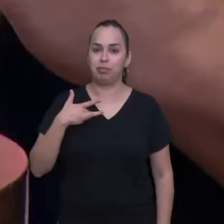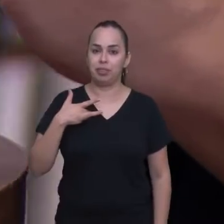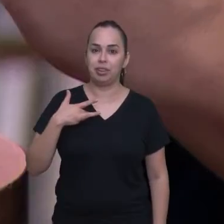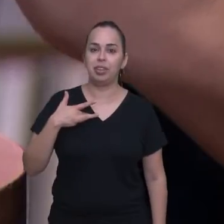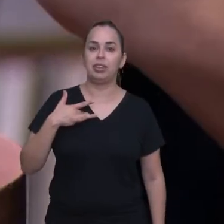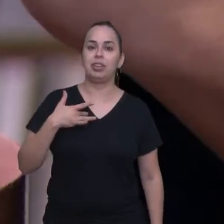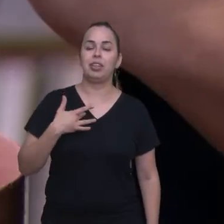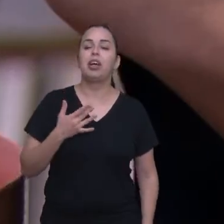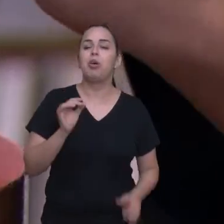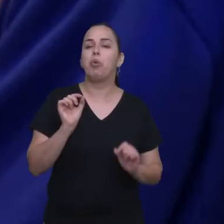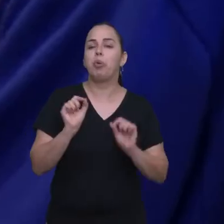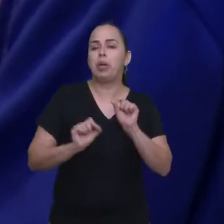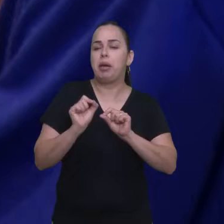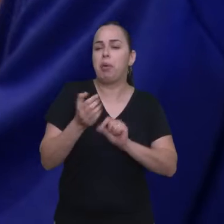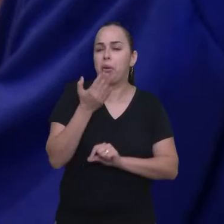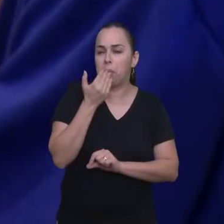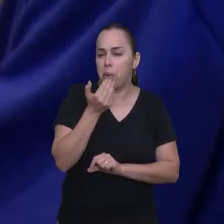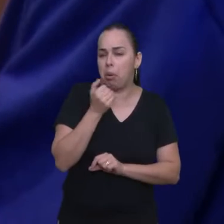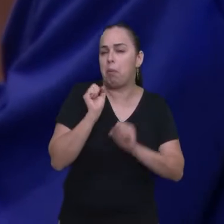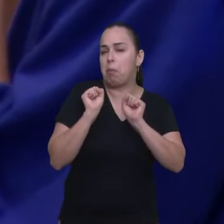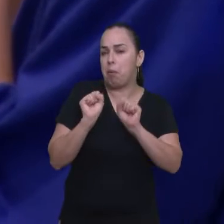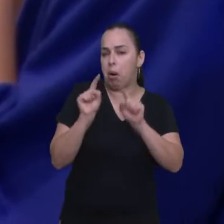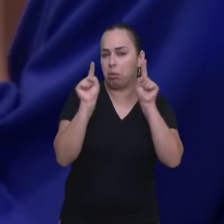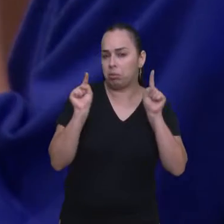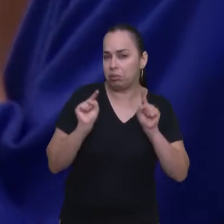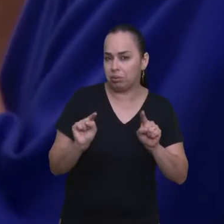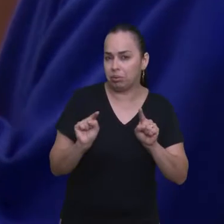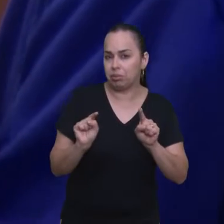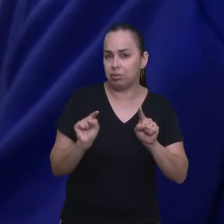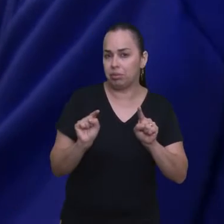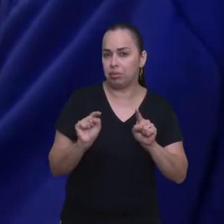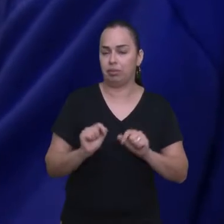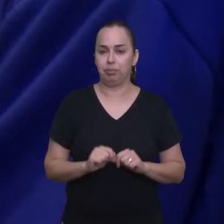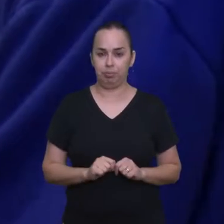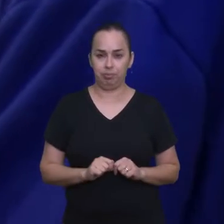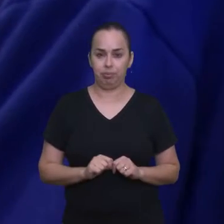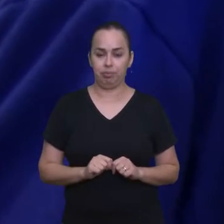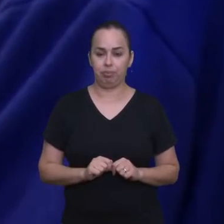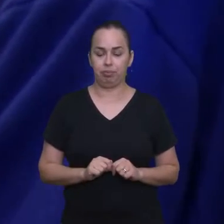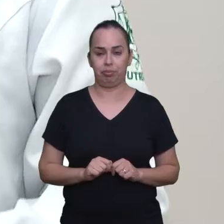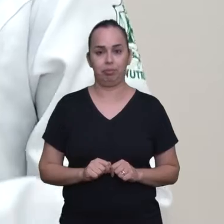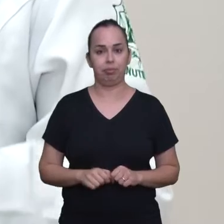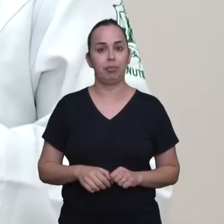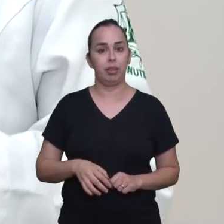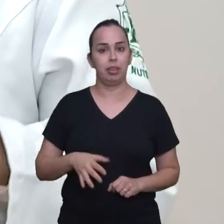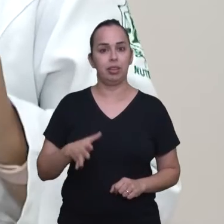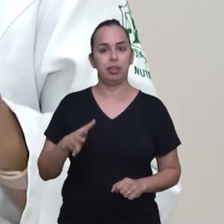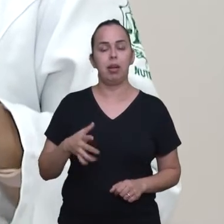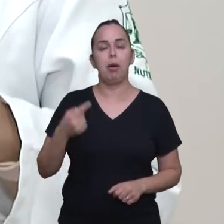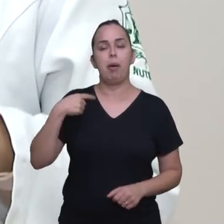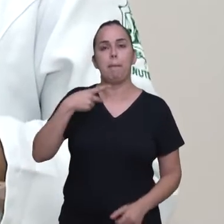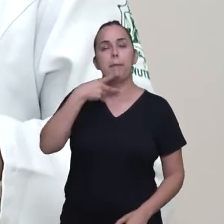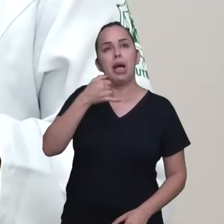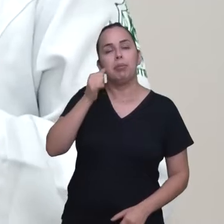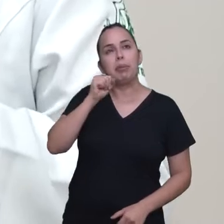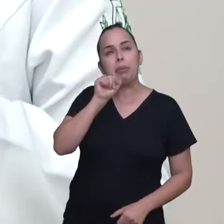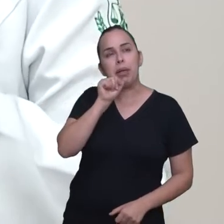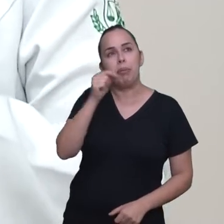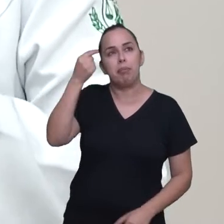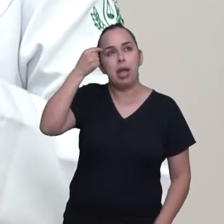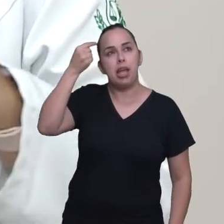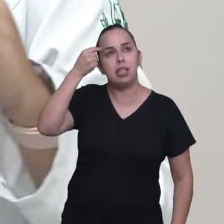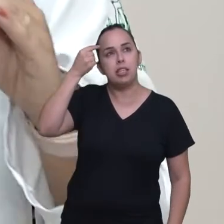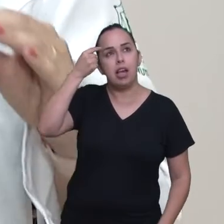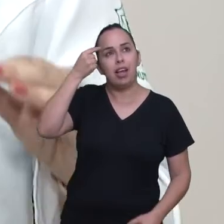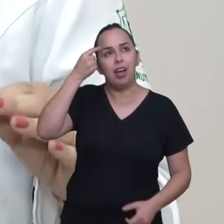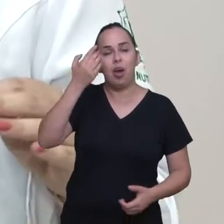dicas do que deve ser consumido e o que deve ser evitado pelas crianças nas refeições diárias. O ideal é os pais pensarem em